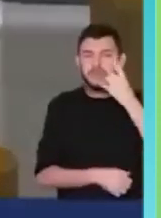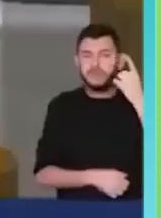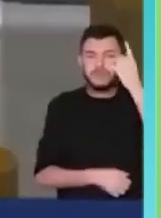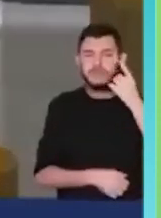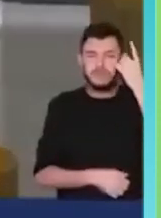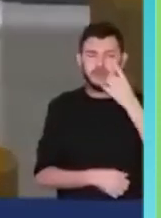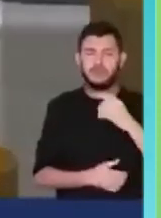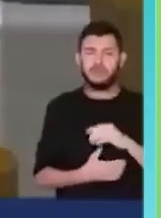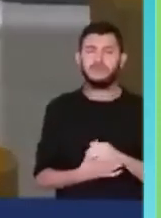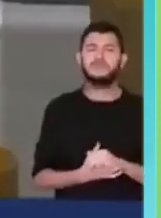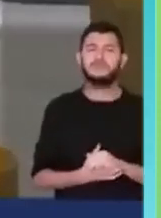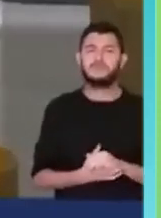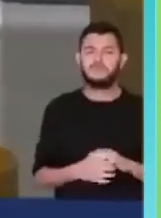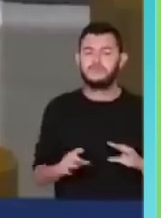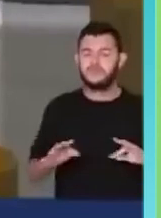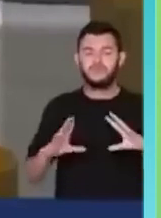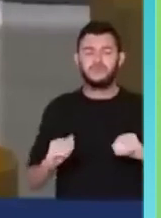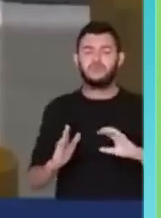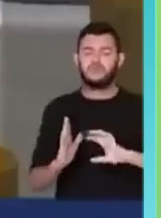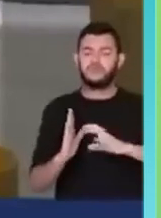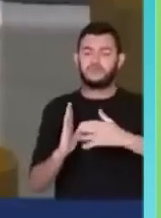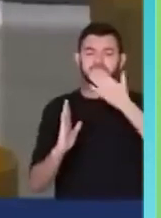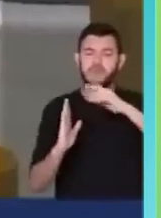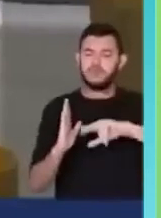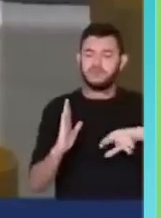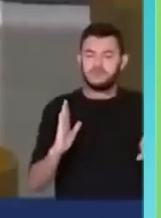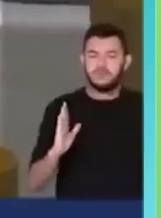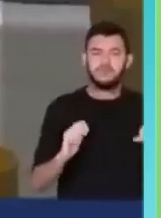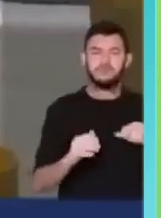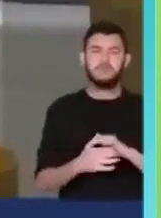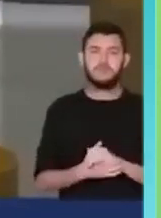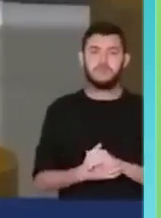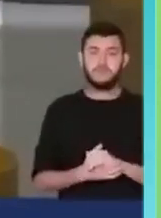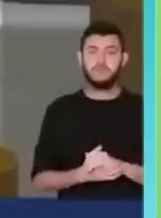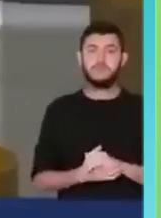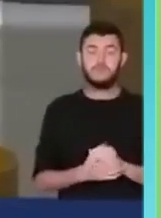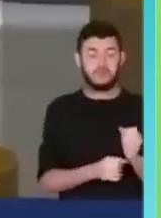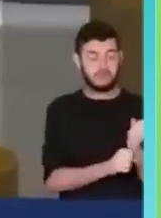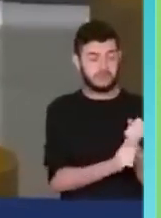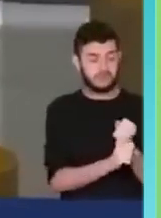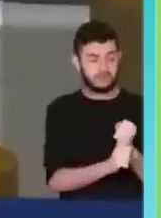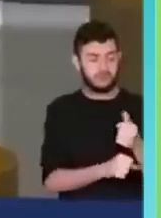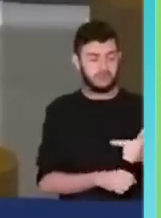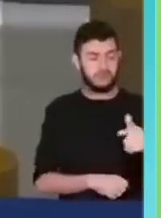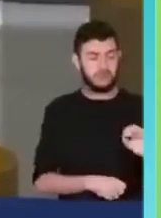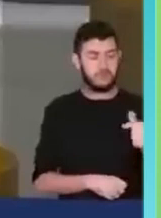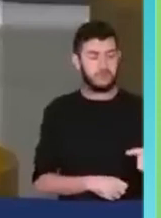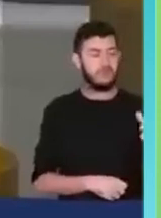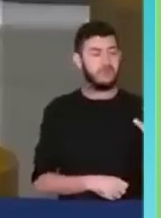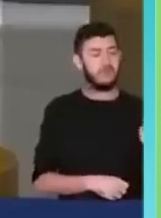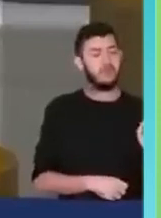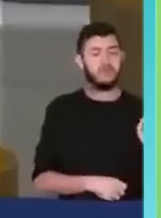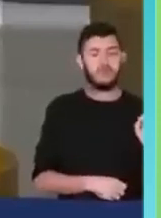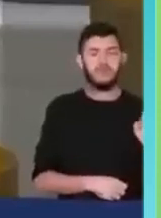todas as cores de todos os partidos desde 2020 nós